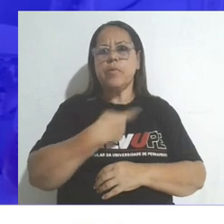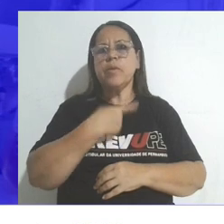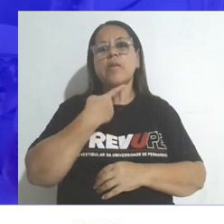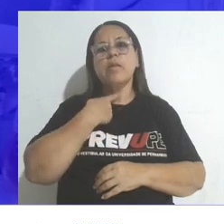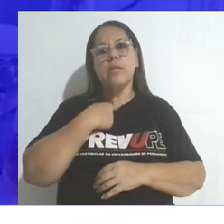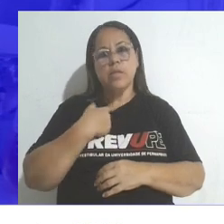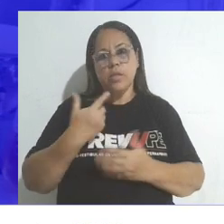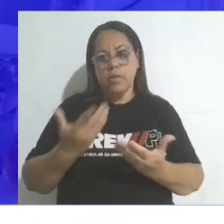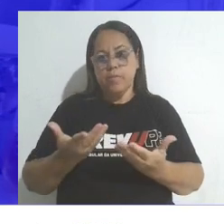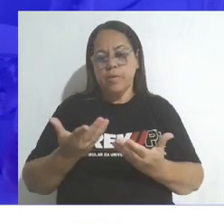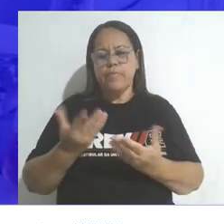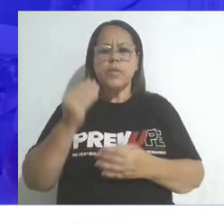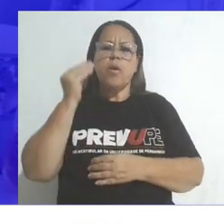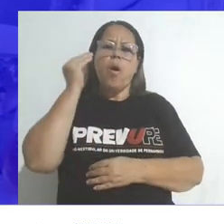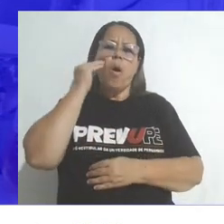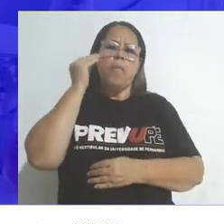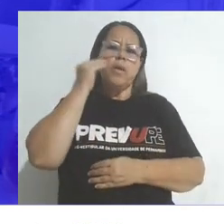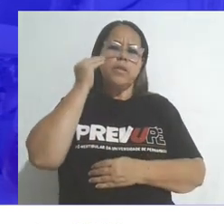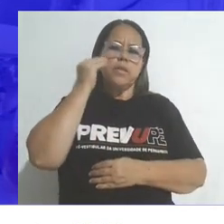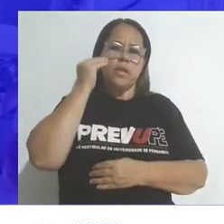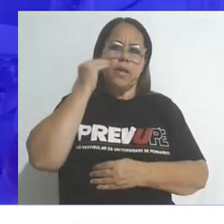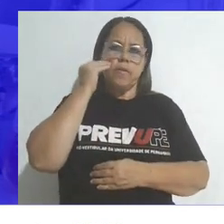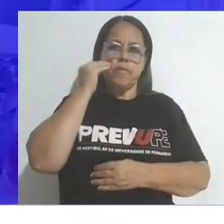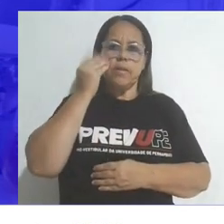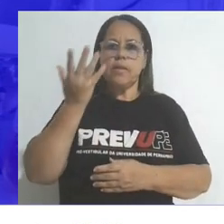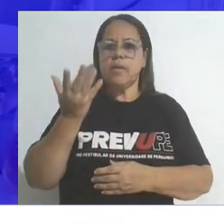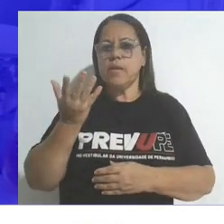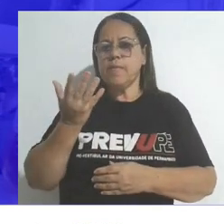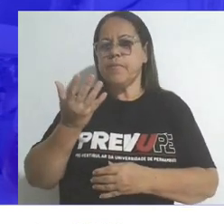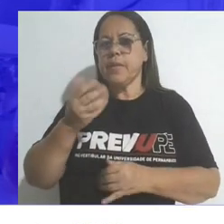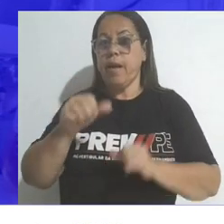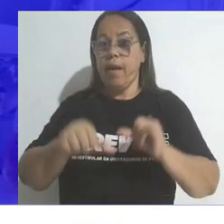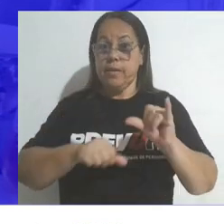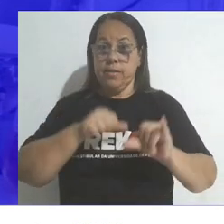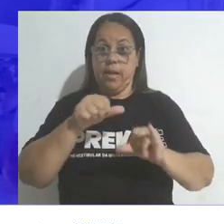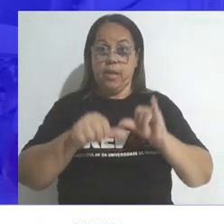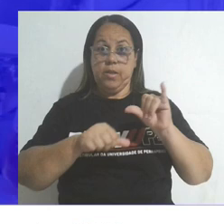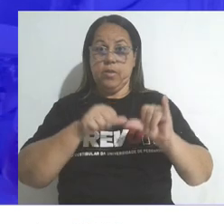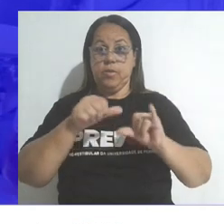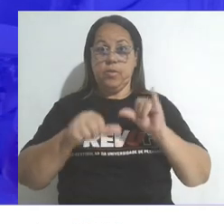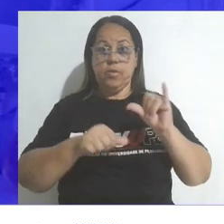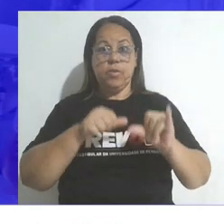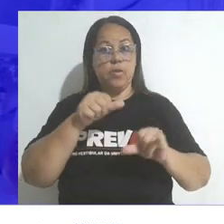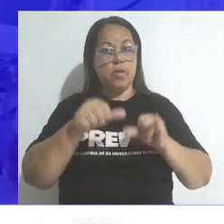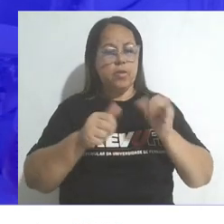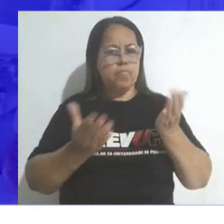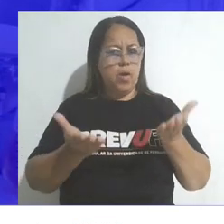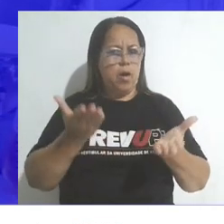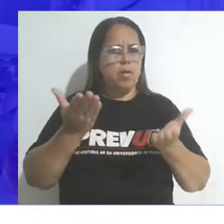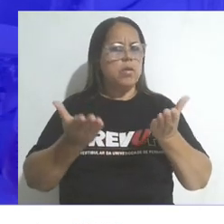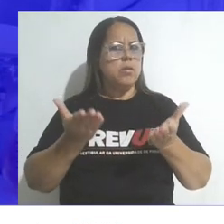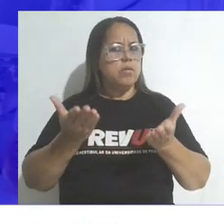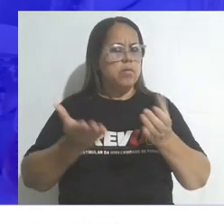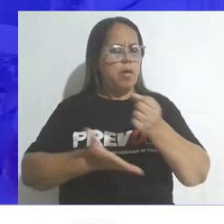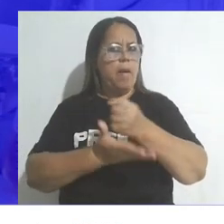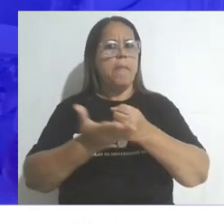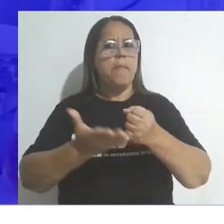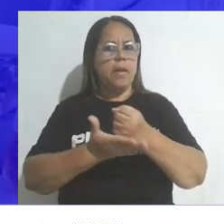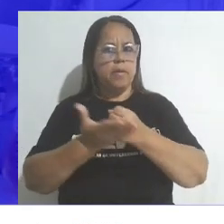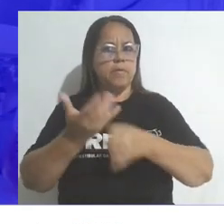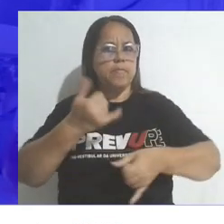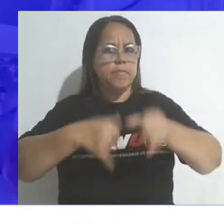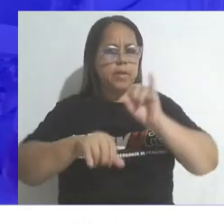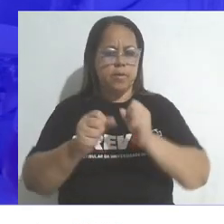esperado. Observe que as reações químicas equilibradas são a base da